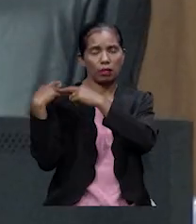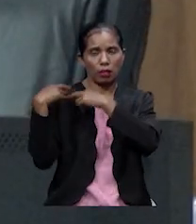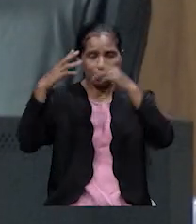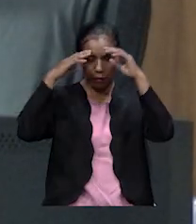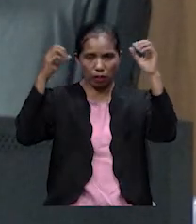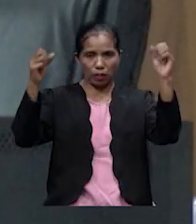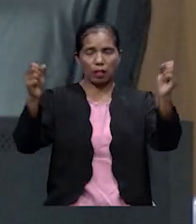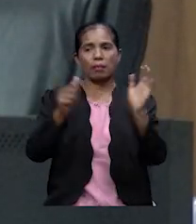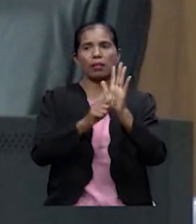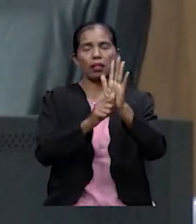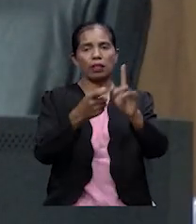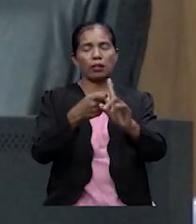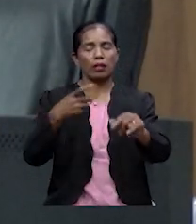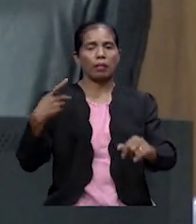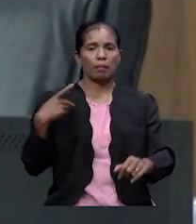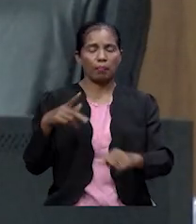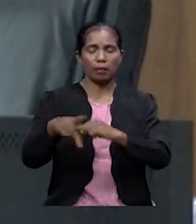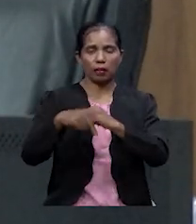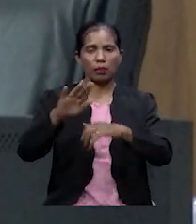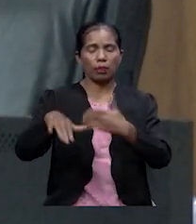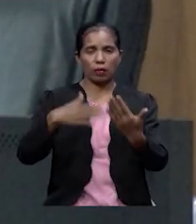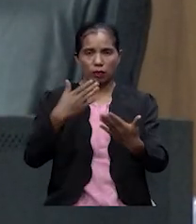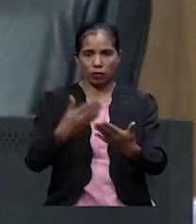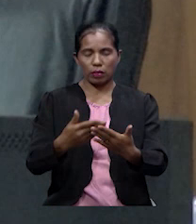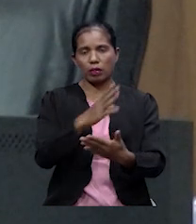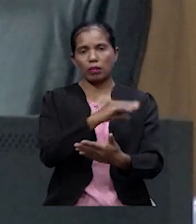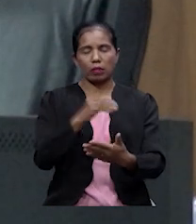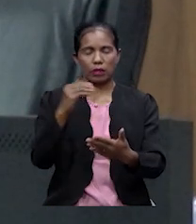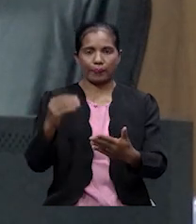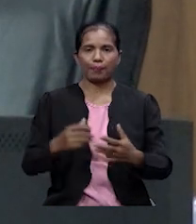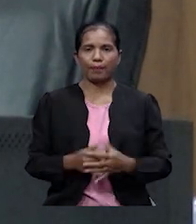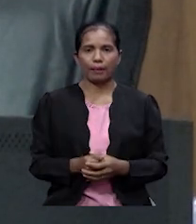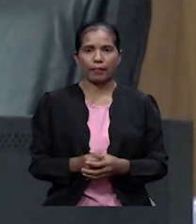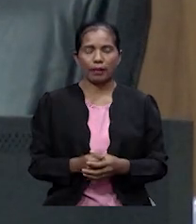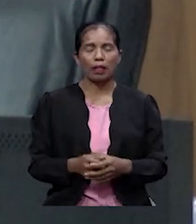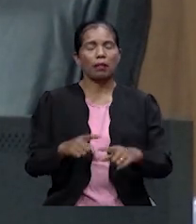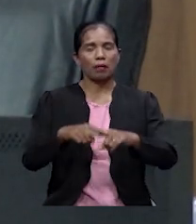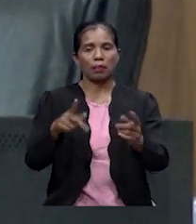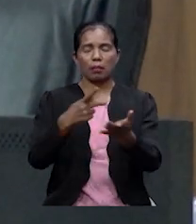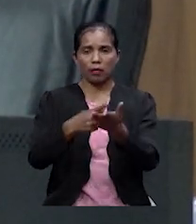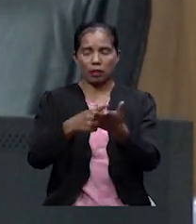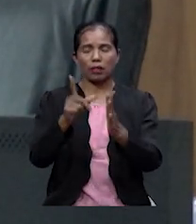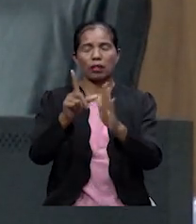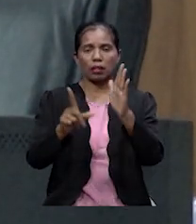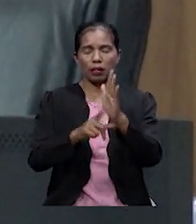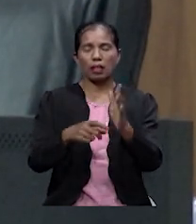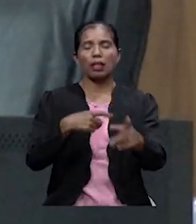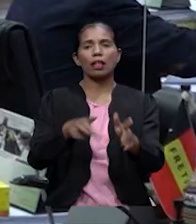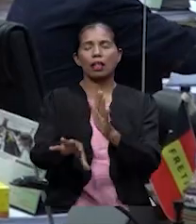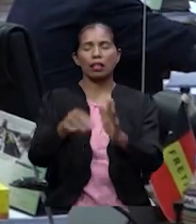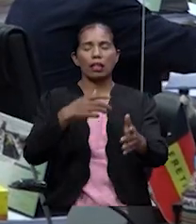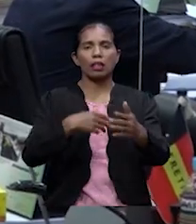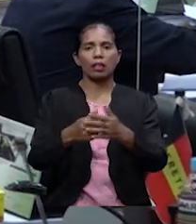República neve apresenta os bancada sira coligação plataforma entendimento nian. Mas ve projeto lei dané retan crítica macas